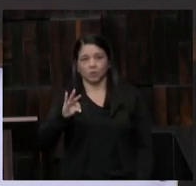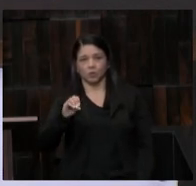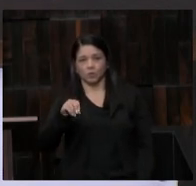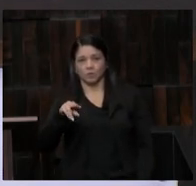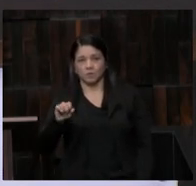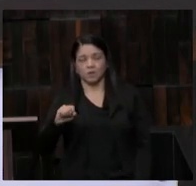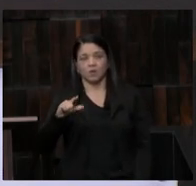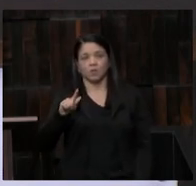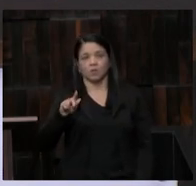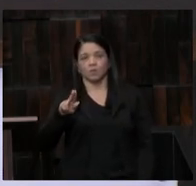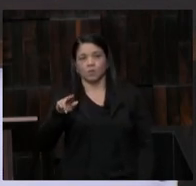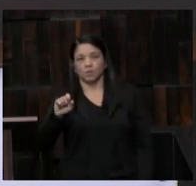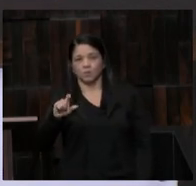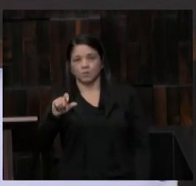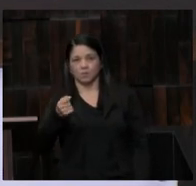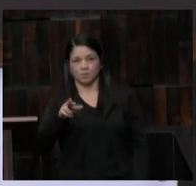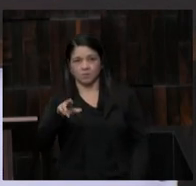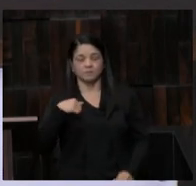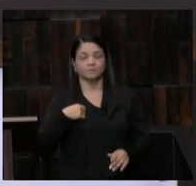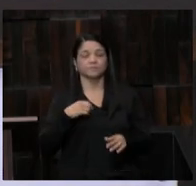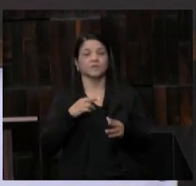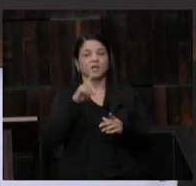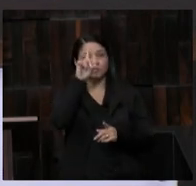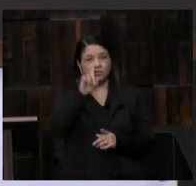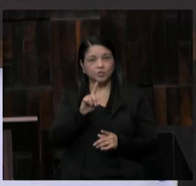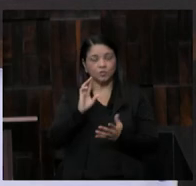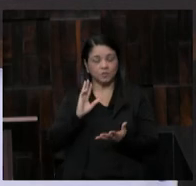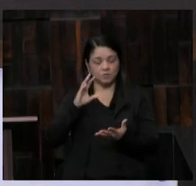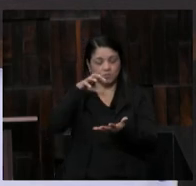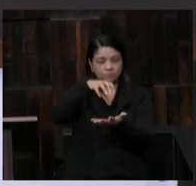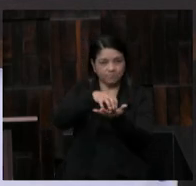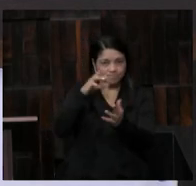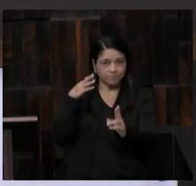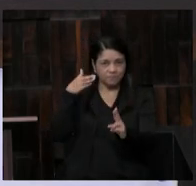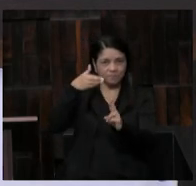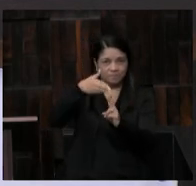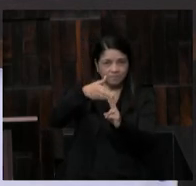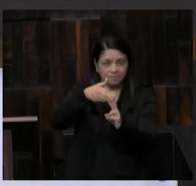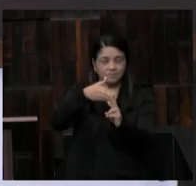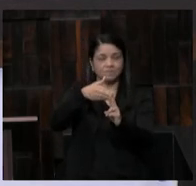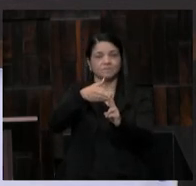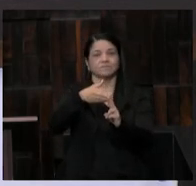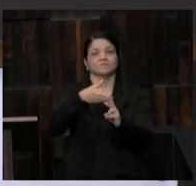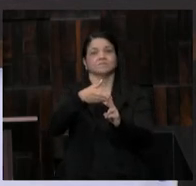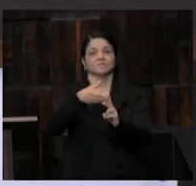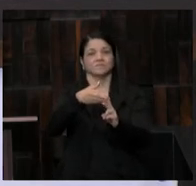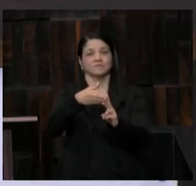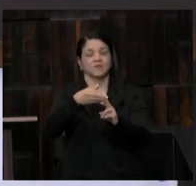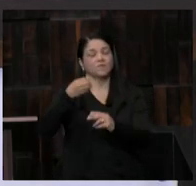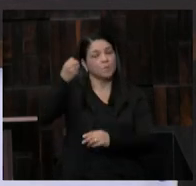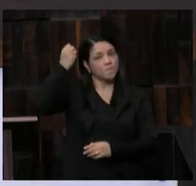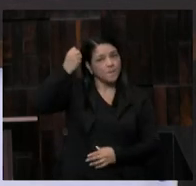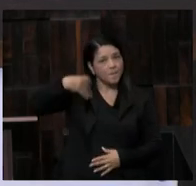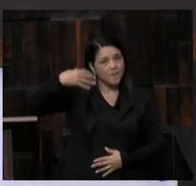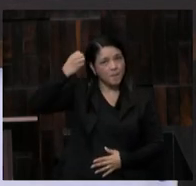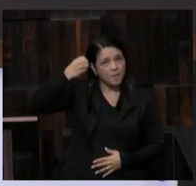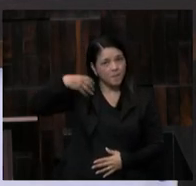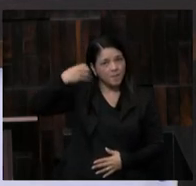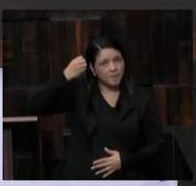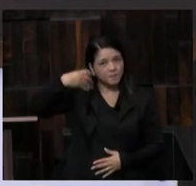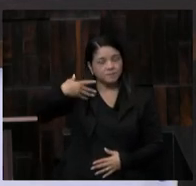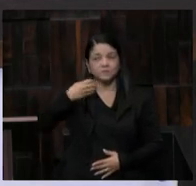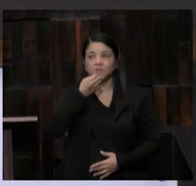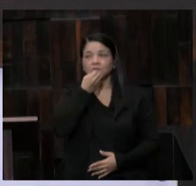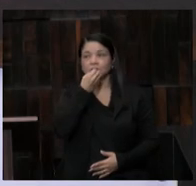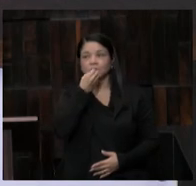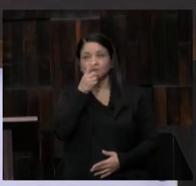do Centro de Referência em Educação Inclusiva, que é o CREI SESC SENAC. Vou me audiodescrever. Bom dia